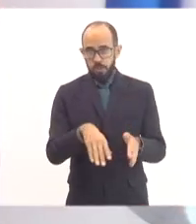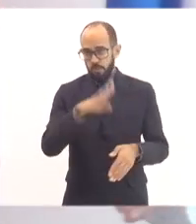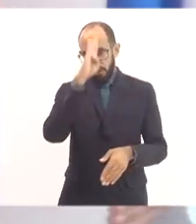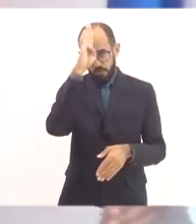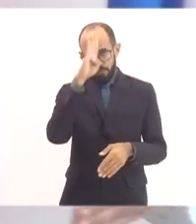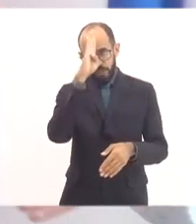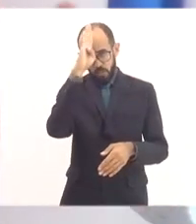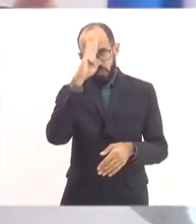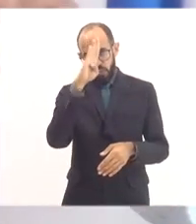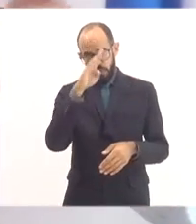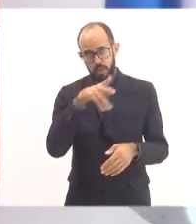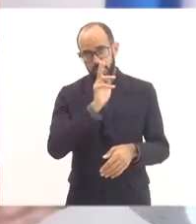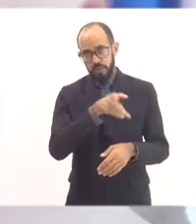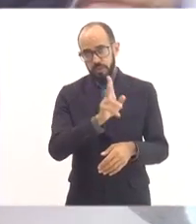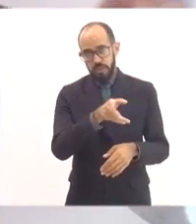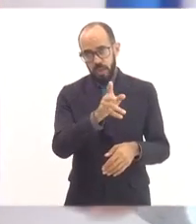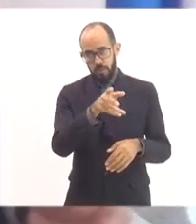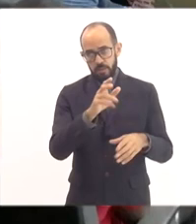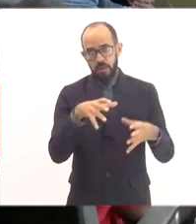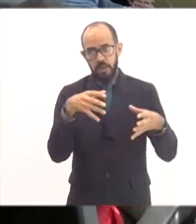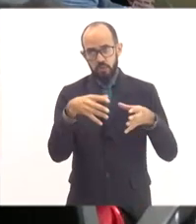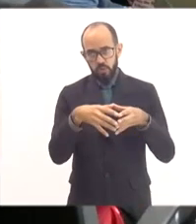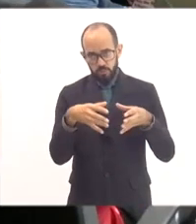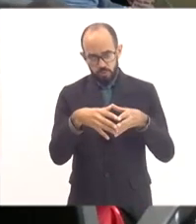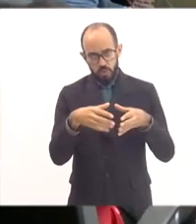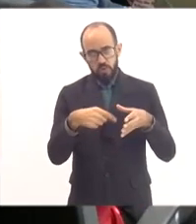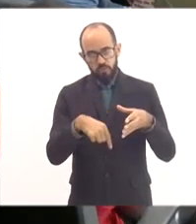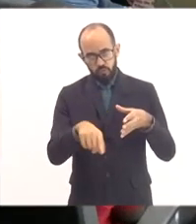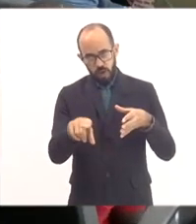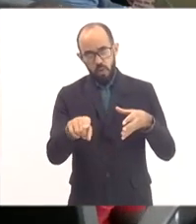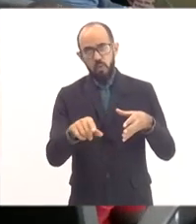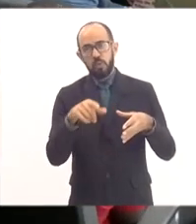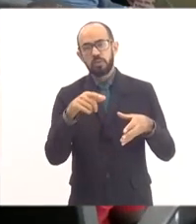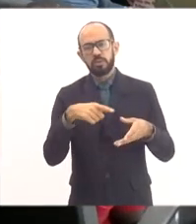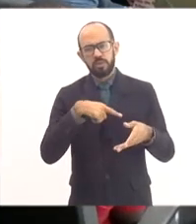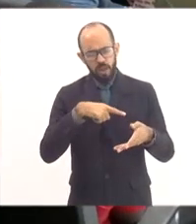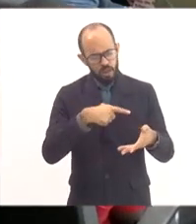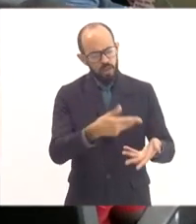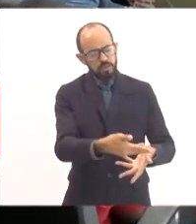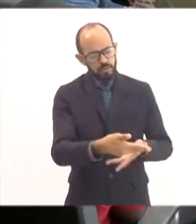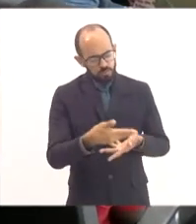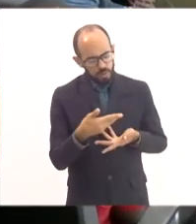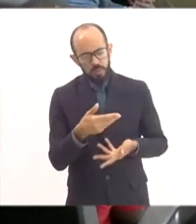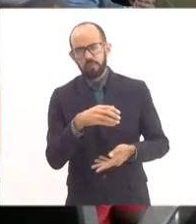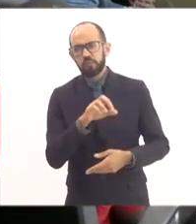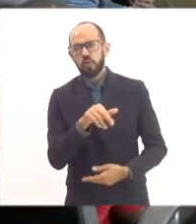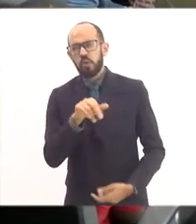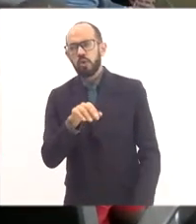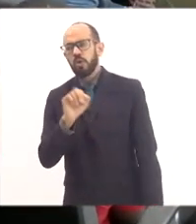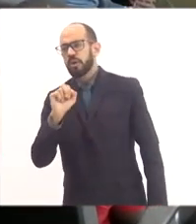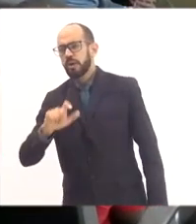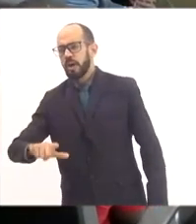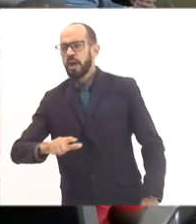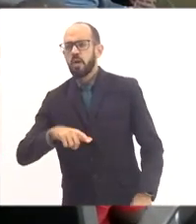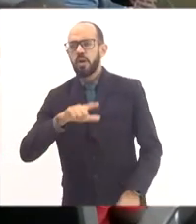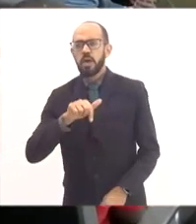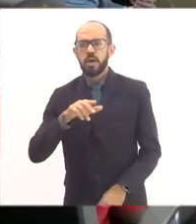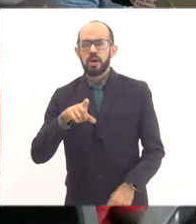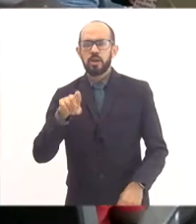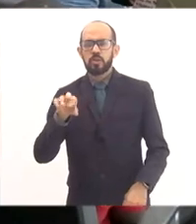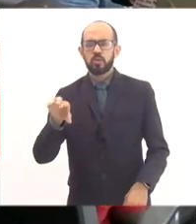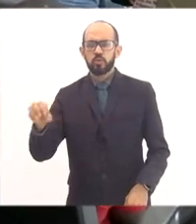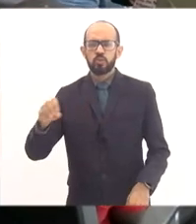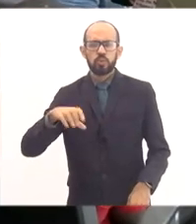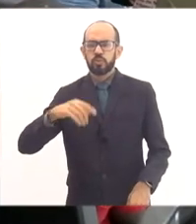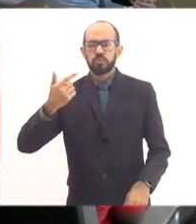as vezes que os senhores, as comissões vão lá e são atendidas pelo capitão, pelo coronel Leandro, que teve com algumas comissões recentemente, não